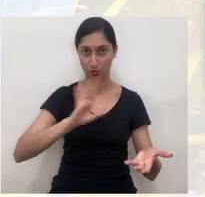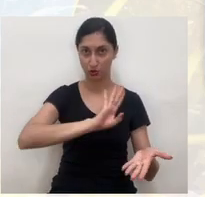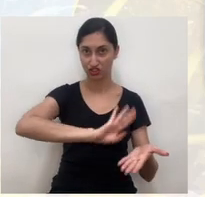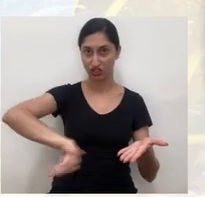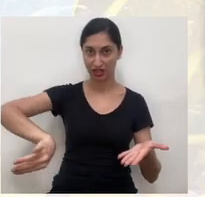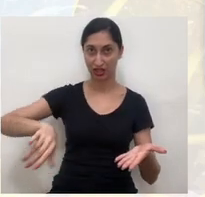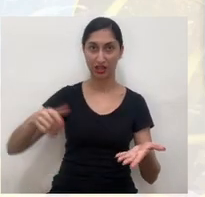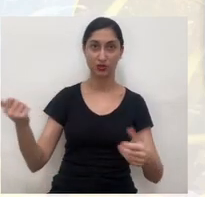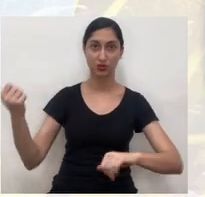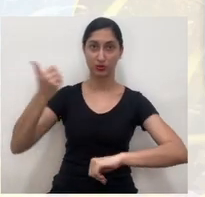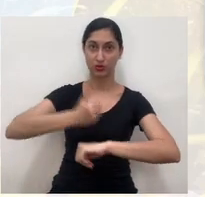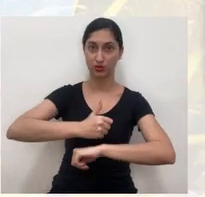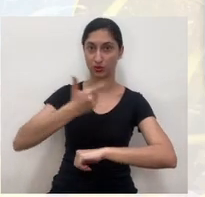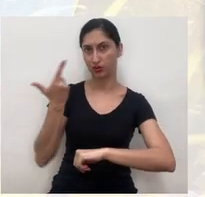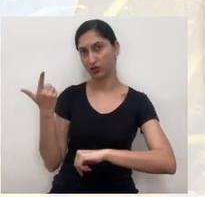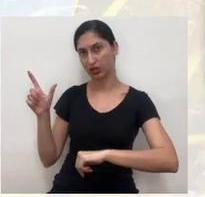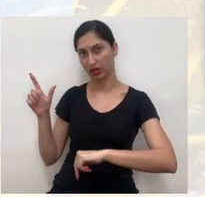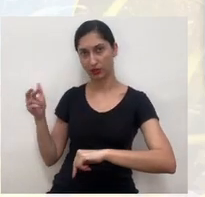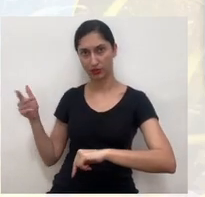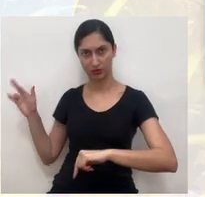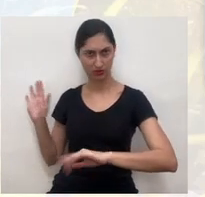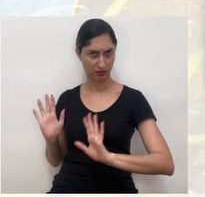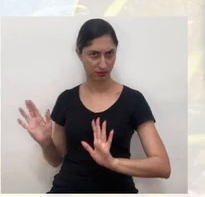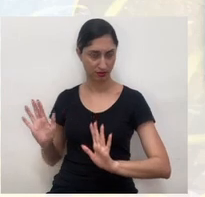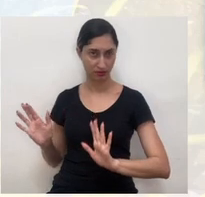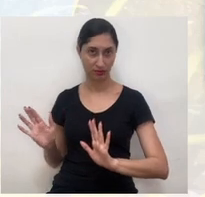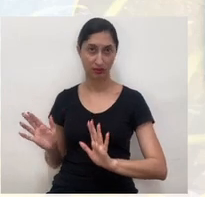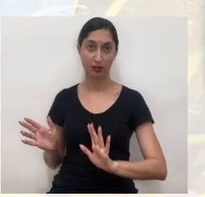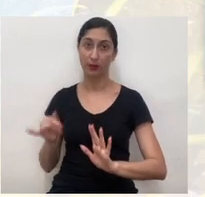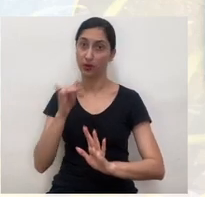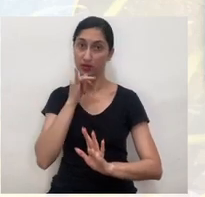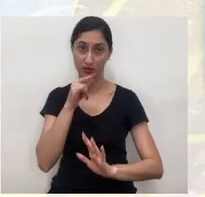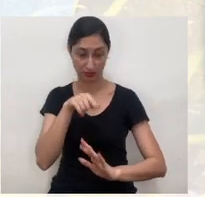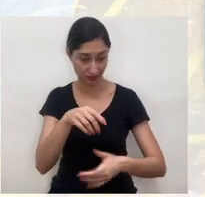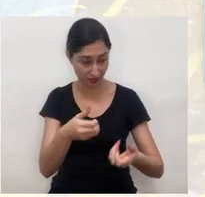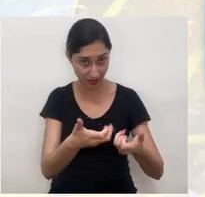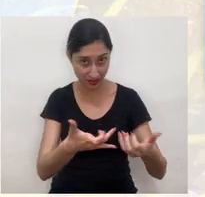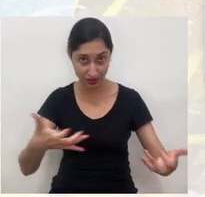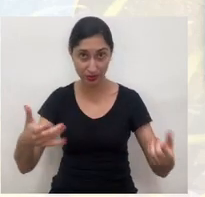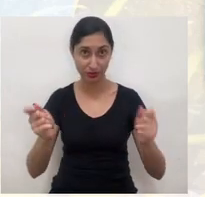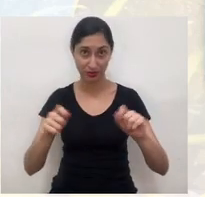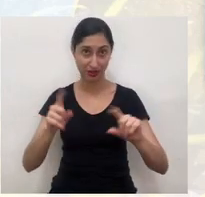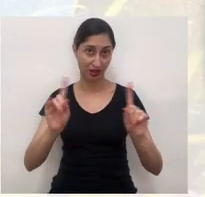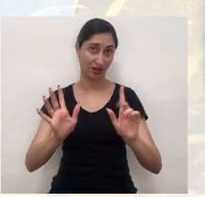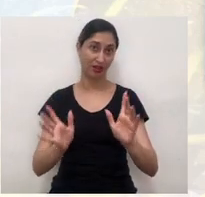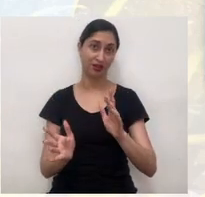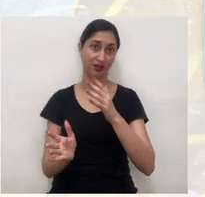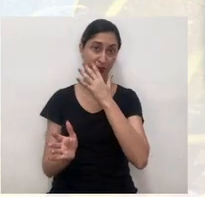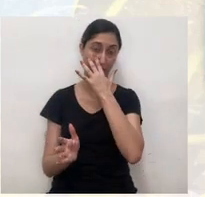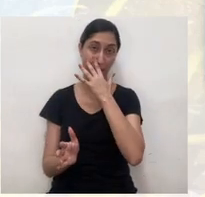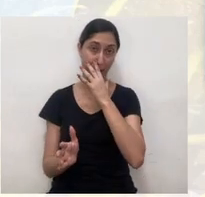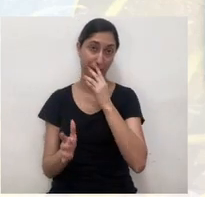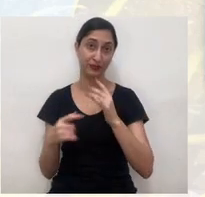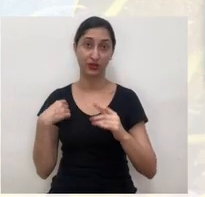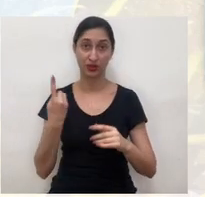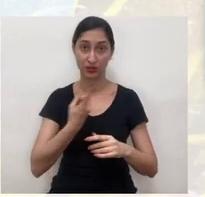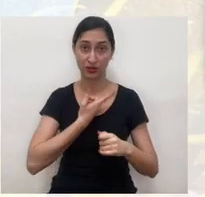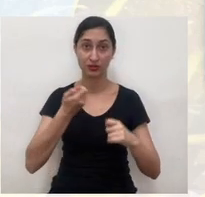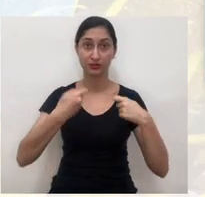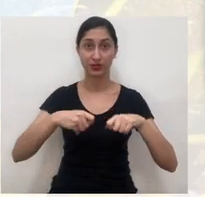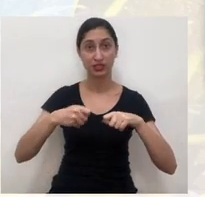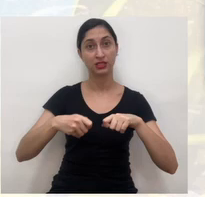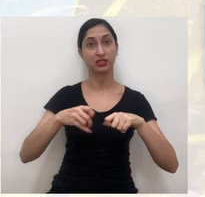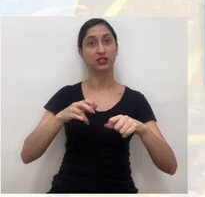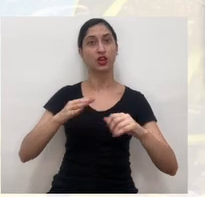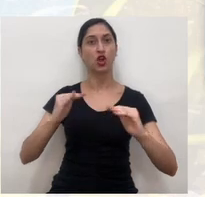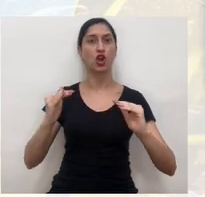que eu defendo. A minha posição é, o gramado não dá mais ali, desde que a gente mantenha o espírito da